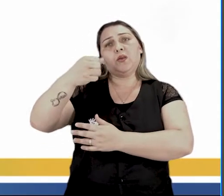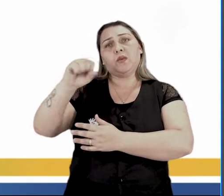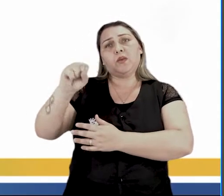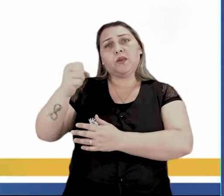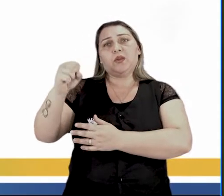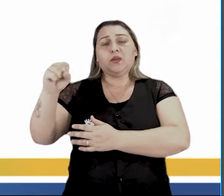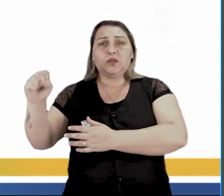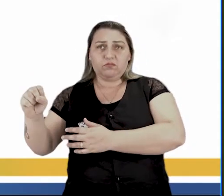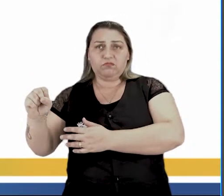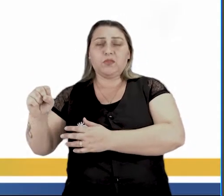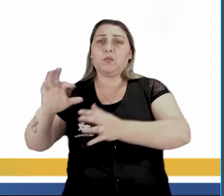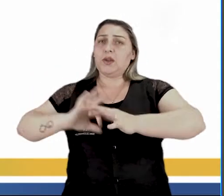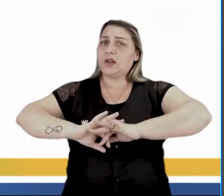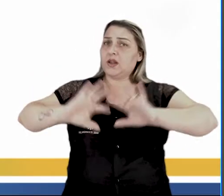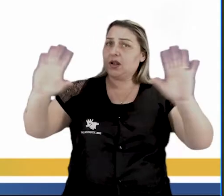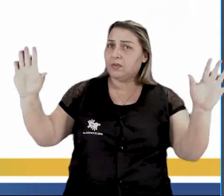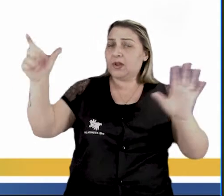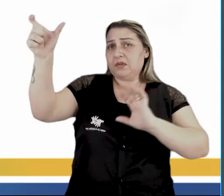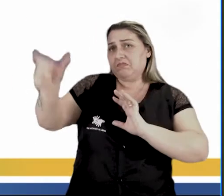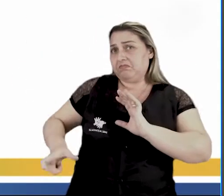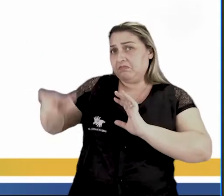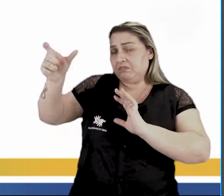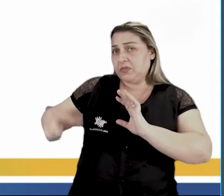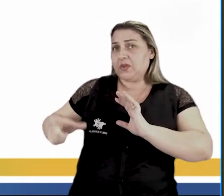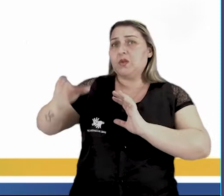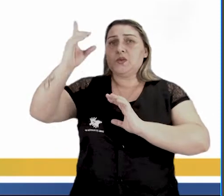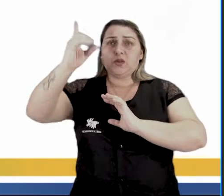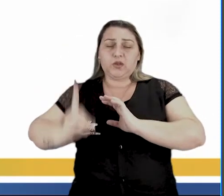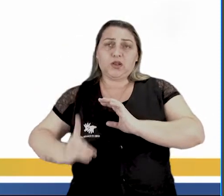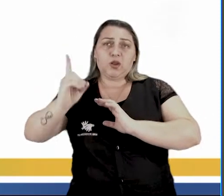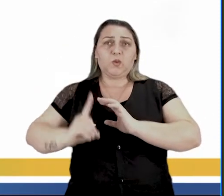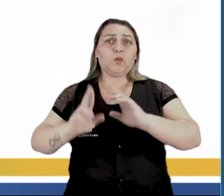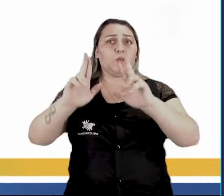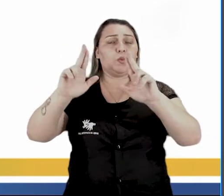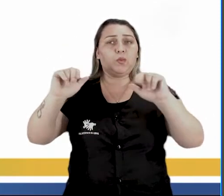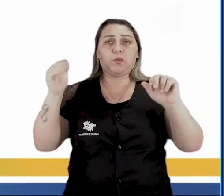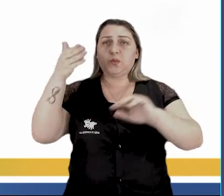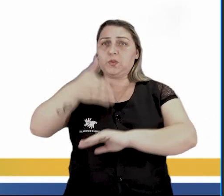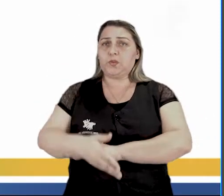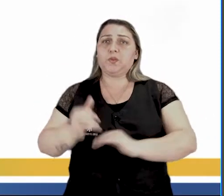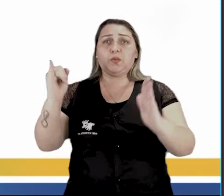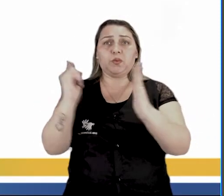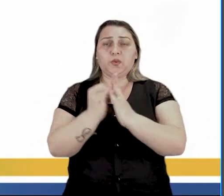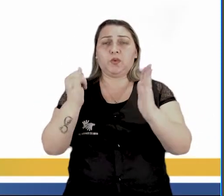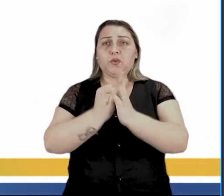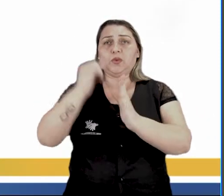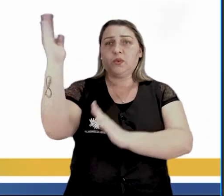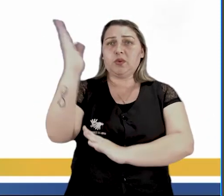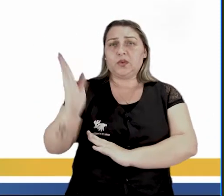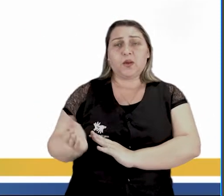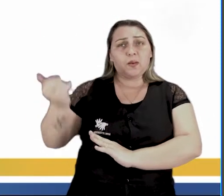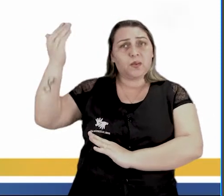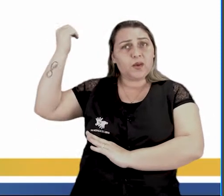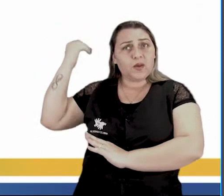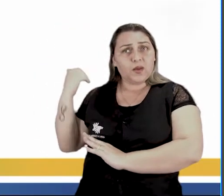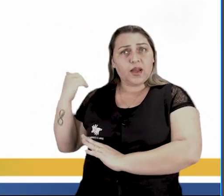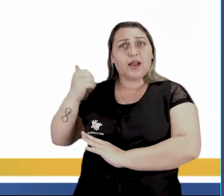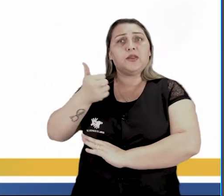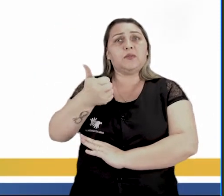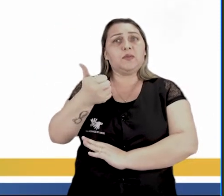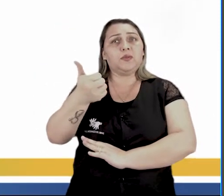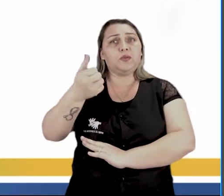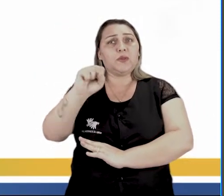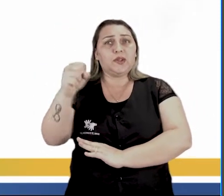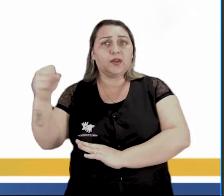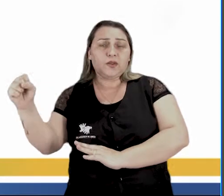1988, como uma liberdade do indivíduo. O direito ao lazer nunca esteve em nenhuma Constituição brasileira anterior a essa de